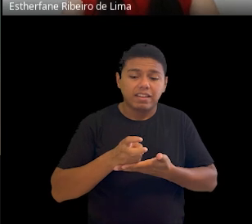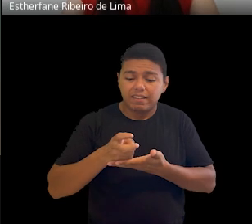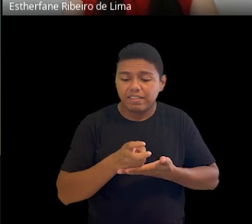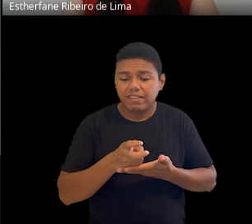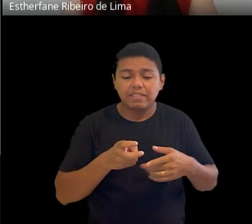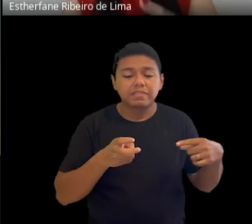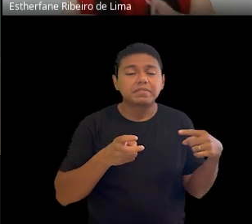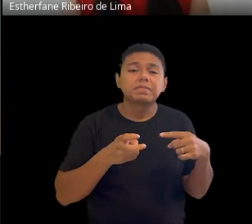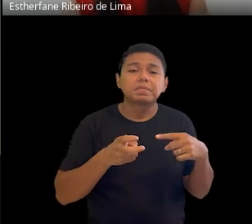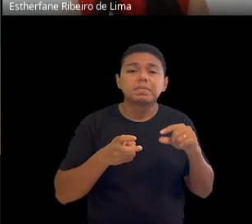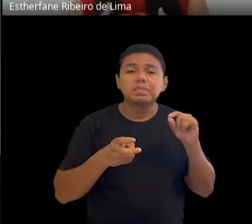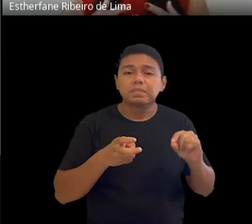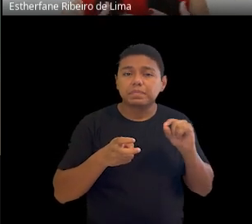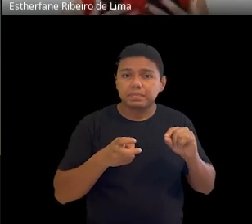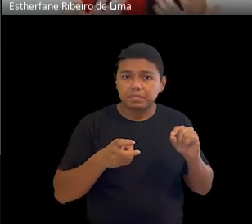feto, ele pode